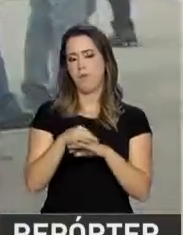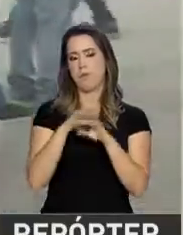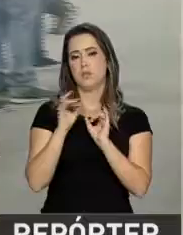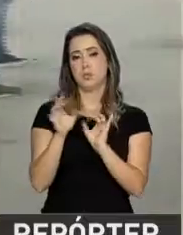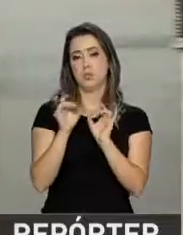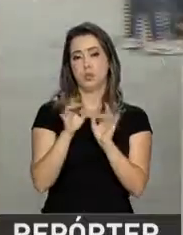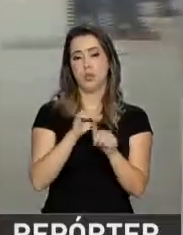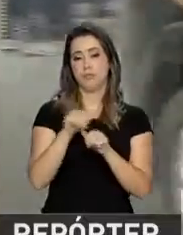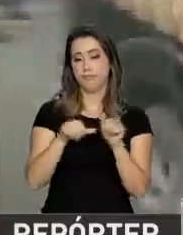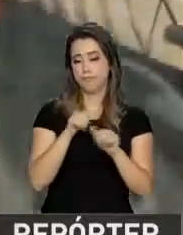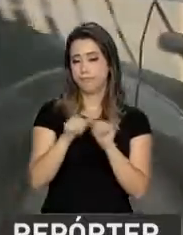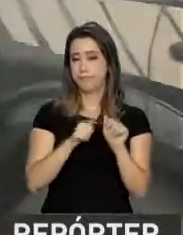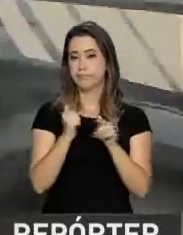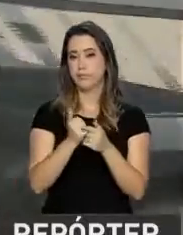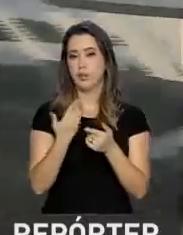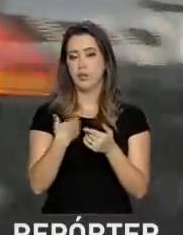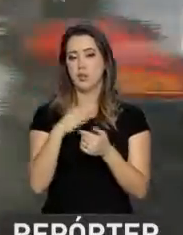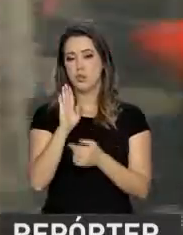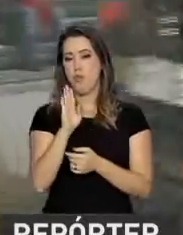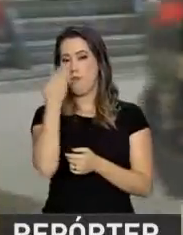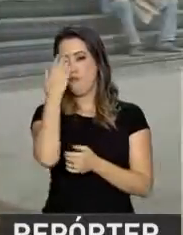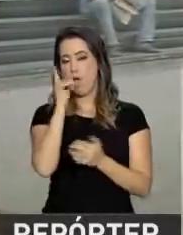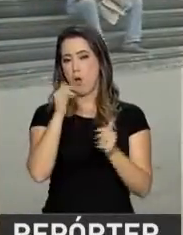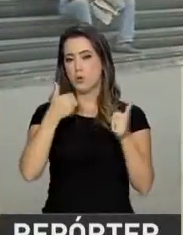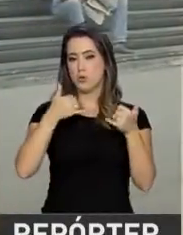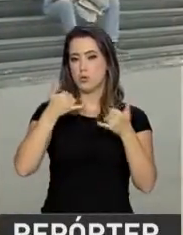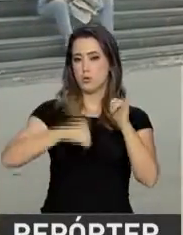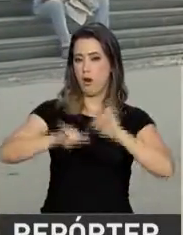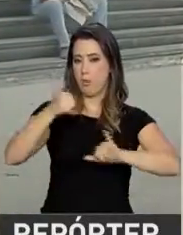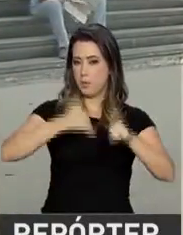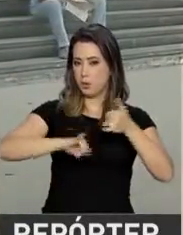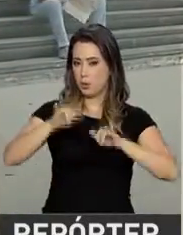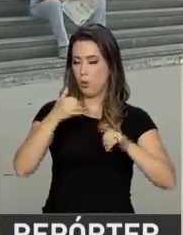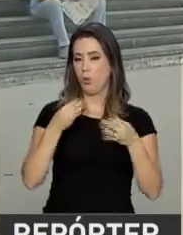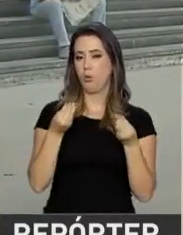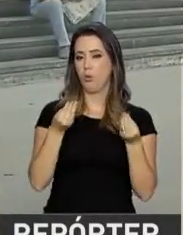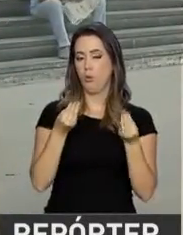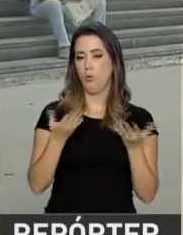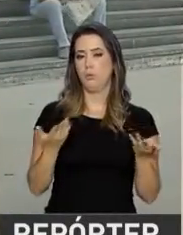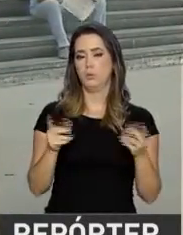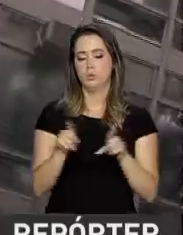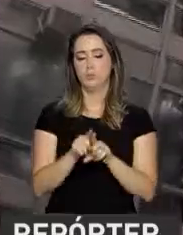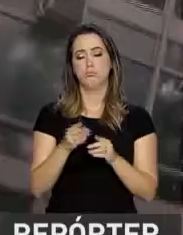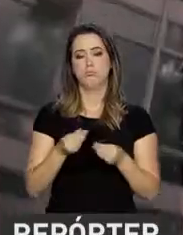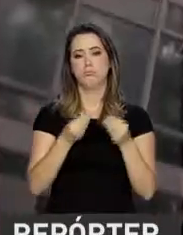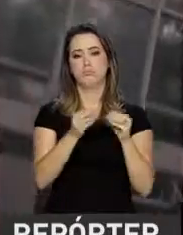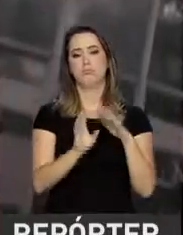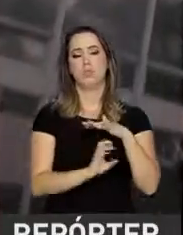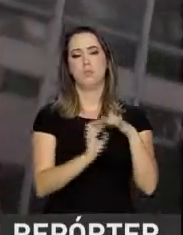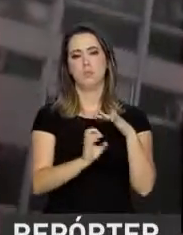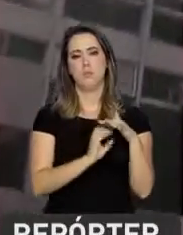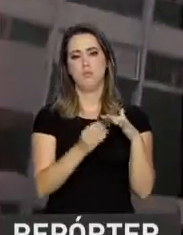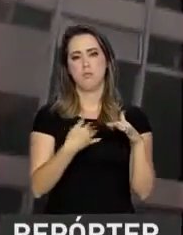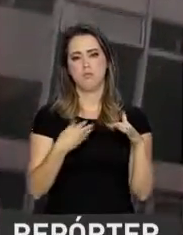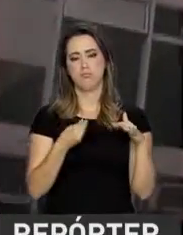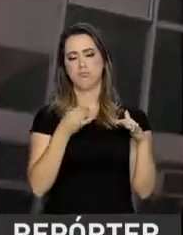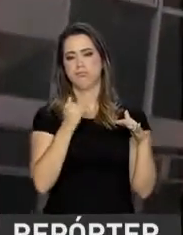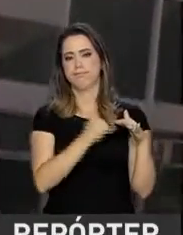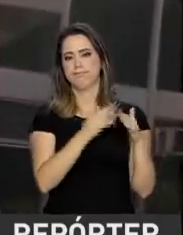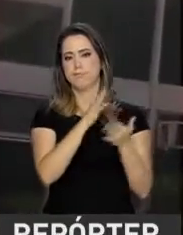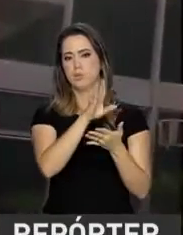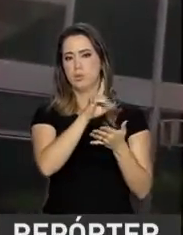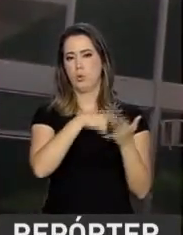fraudar resultados laboratoriais que davam respaldo à certificação de estabelecimentos em resposta o governo brasileiro